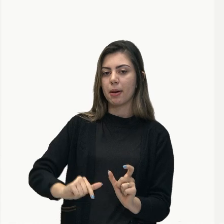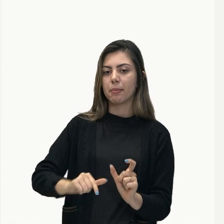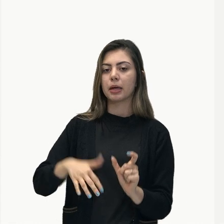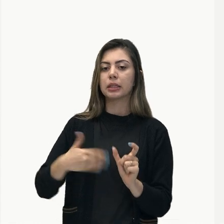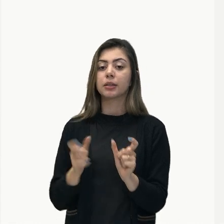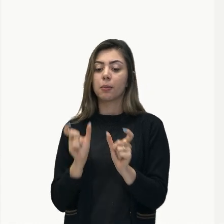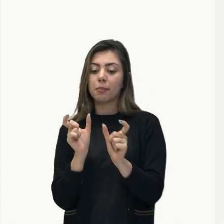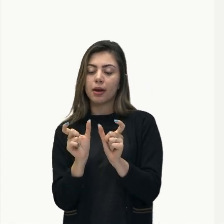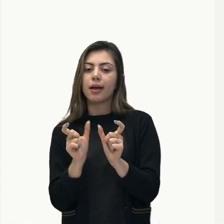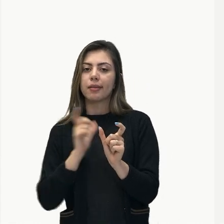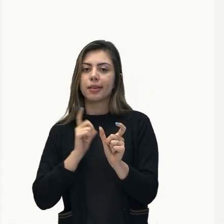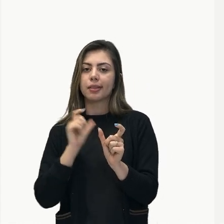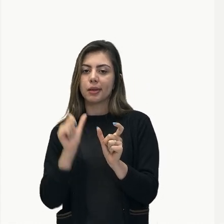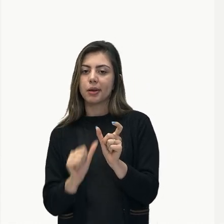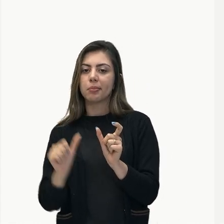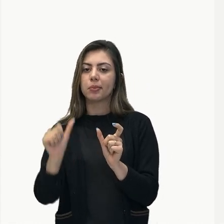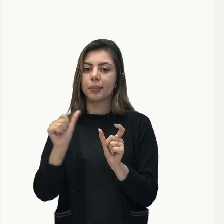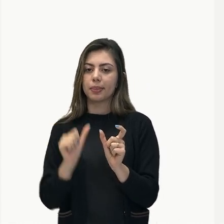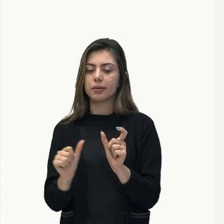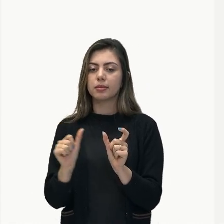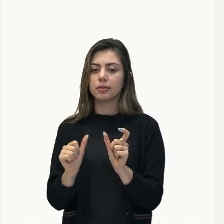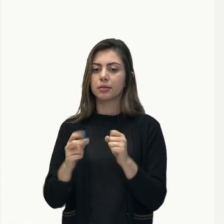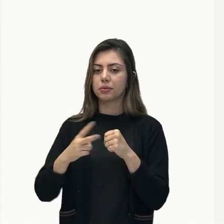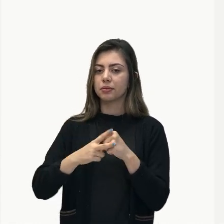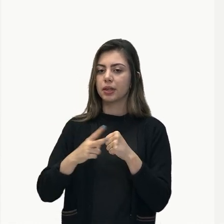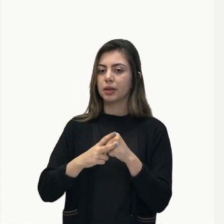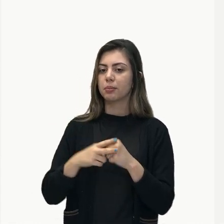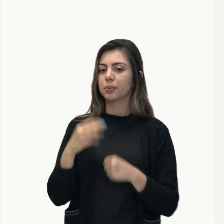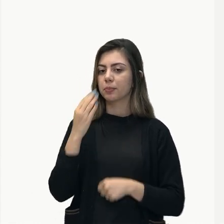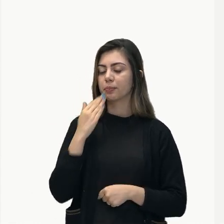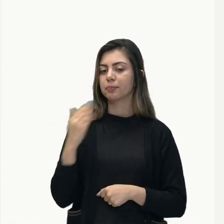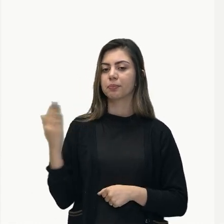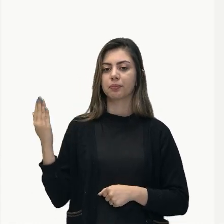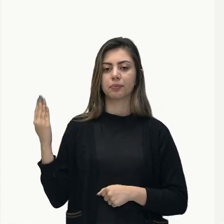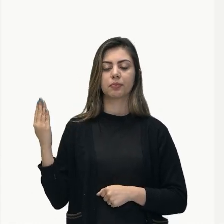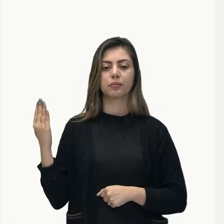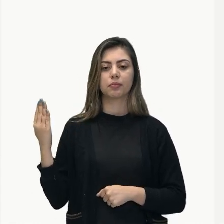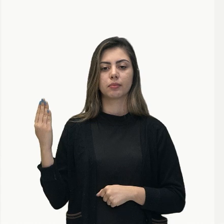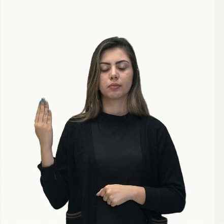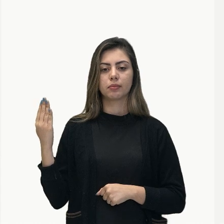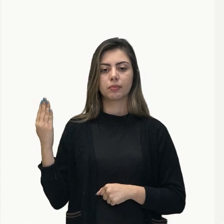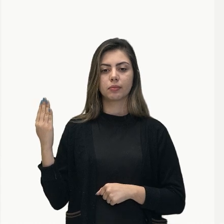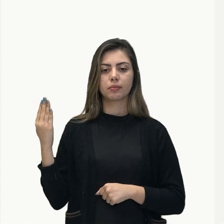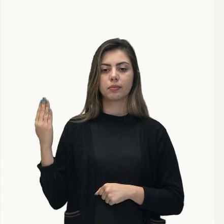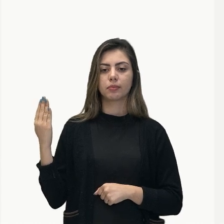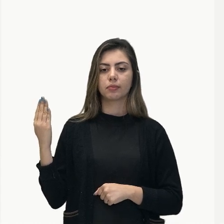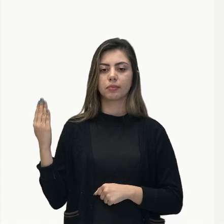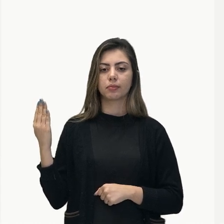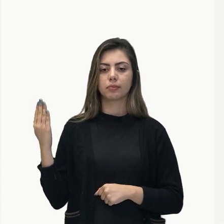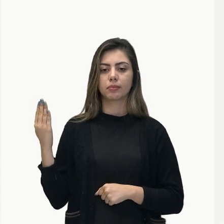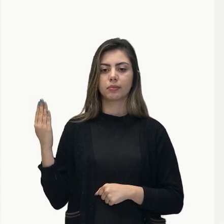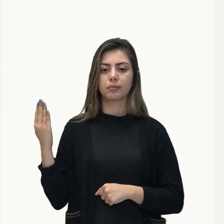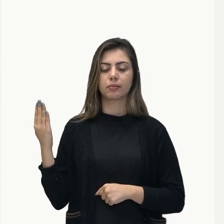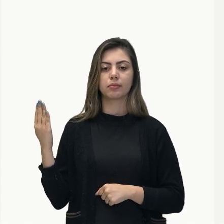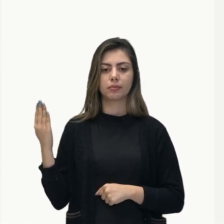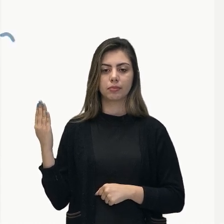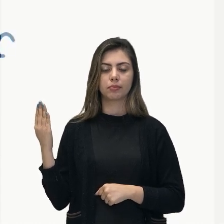Eu compartia, tu compartias, ele compartia,